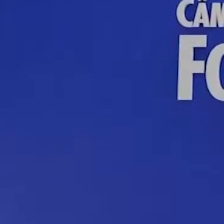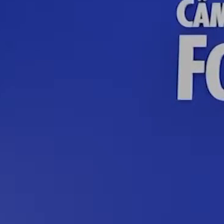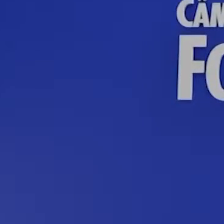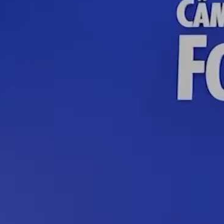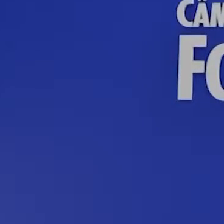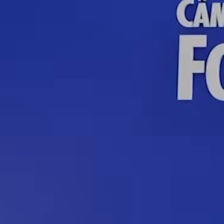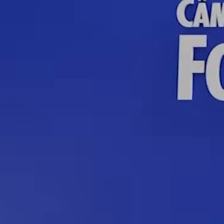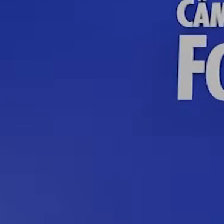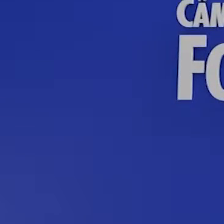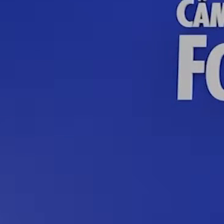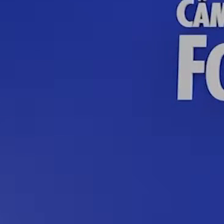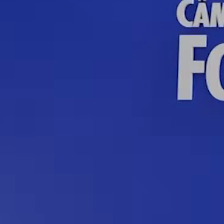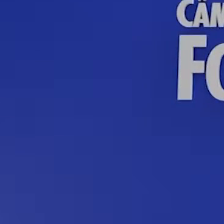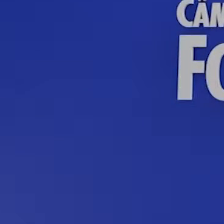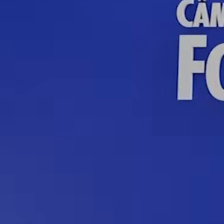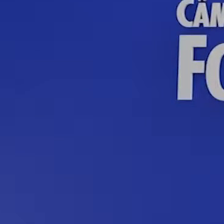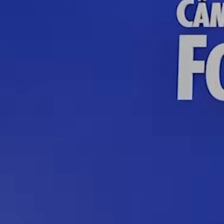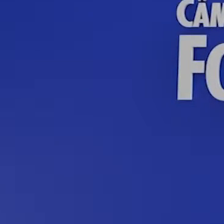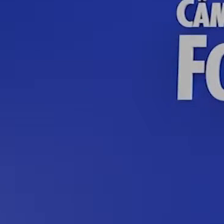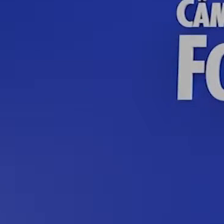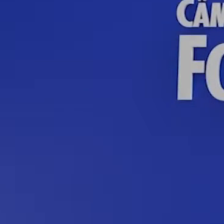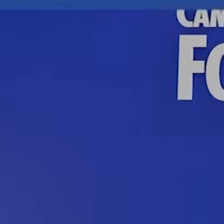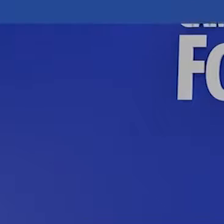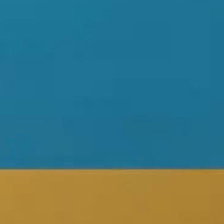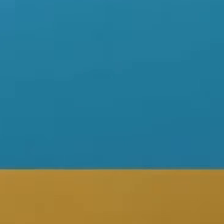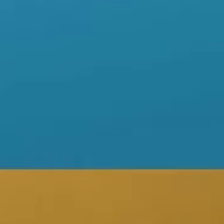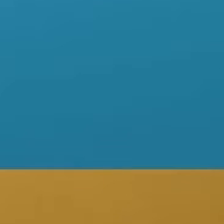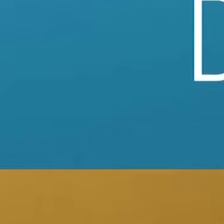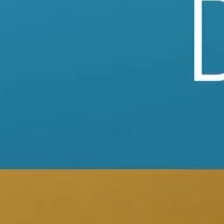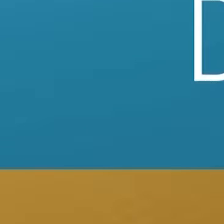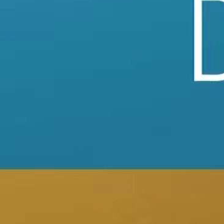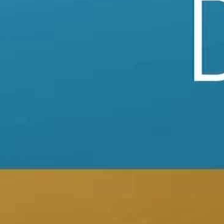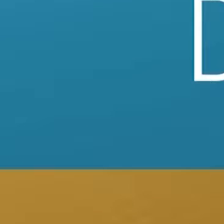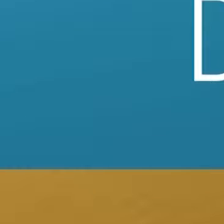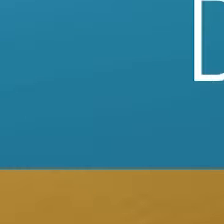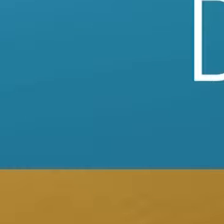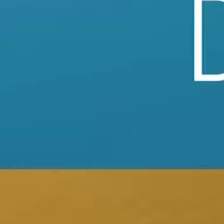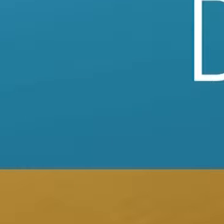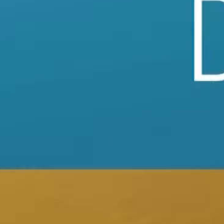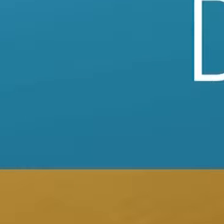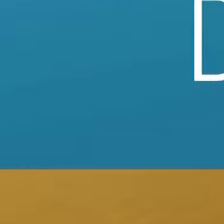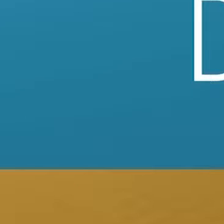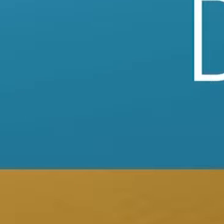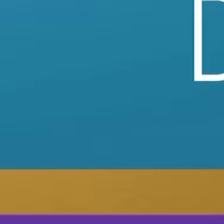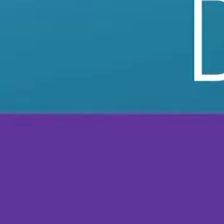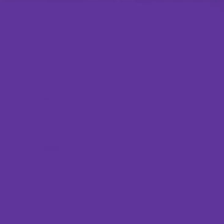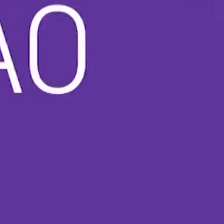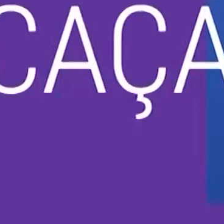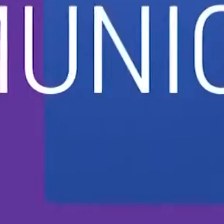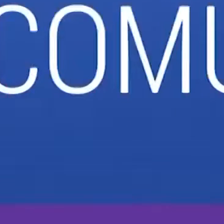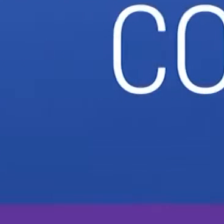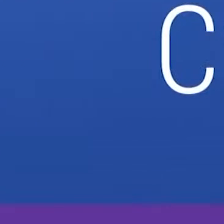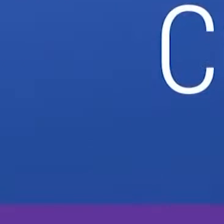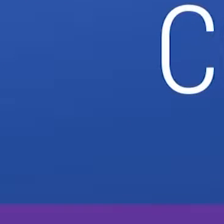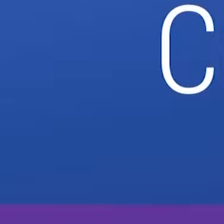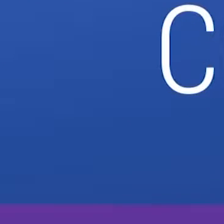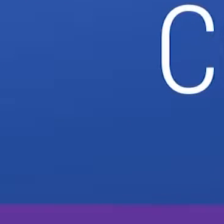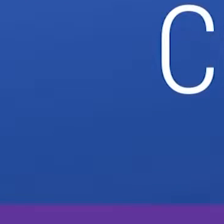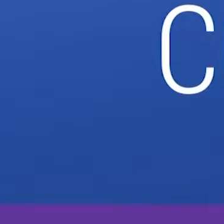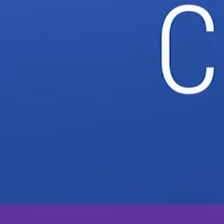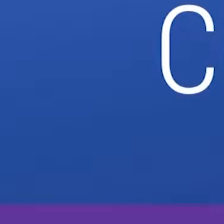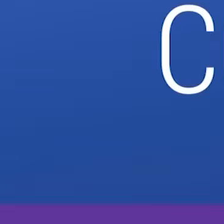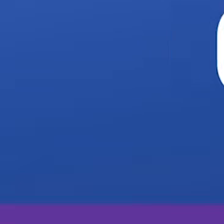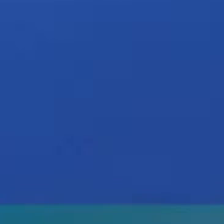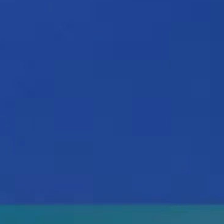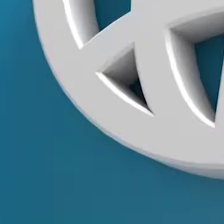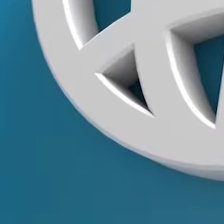de trabalhar pela população da nossa cidade. E para que você fique sempre por dentro do nosso dia a dia, temos vários canais de comunicação. Confira o que